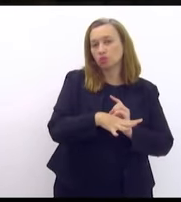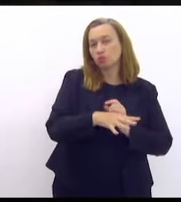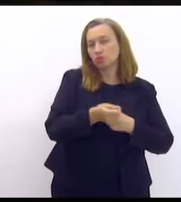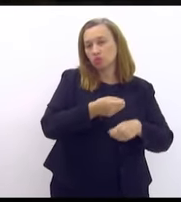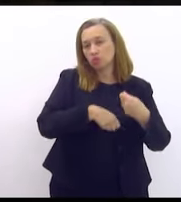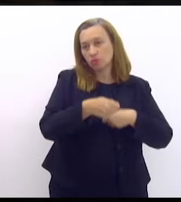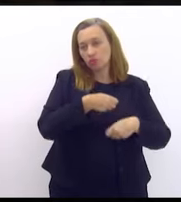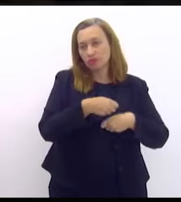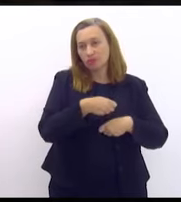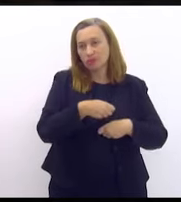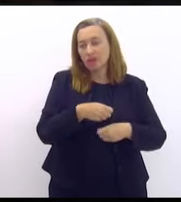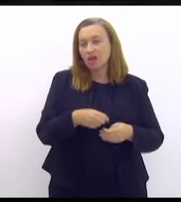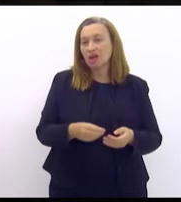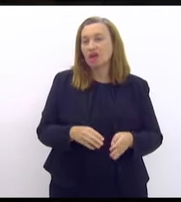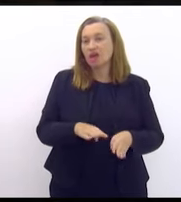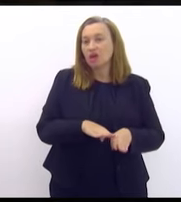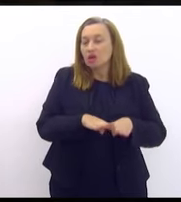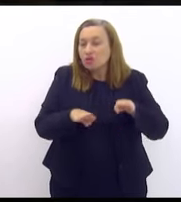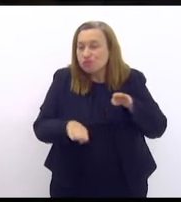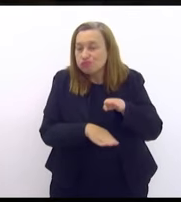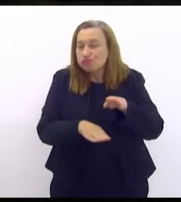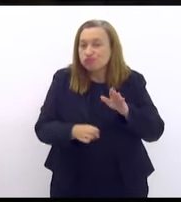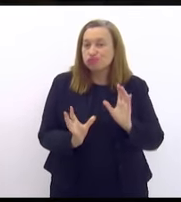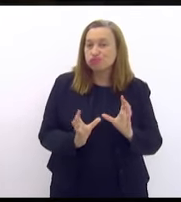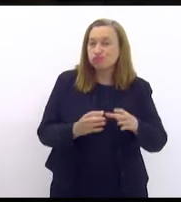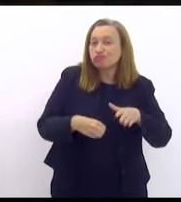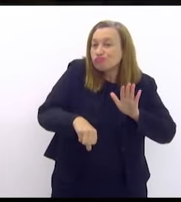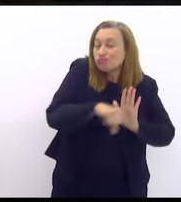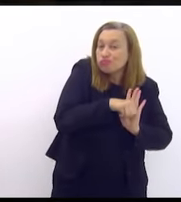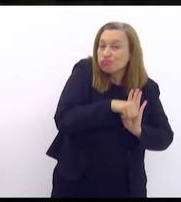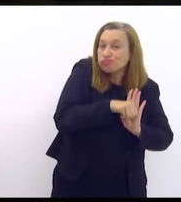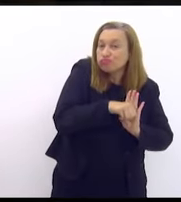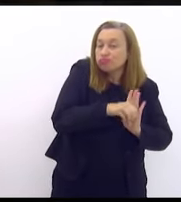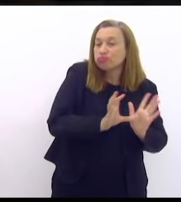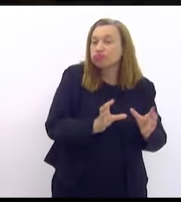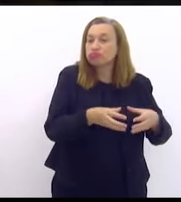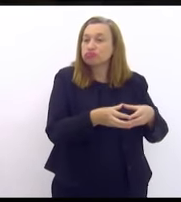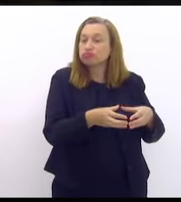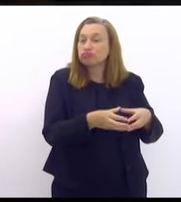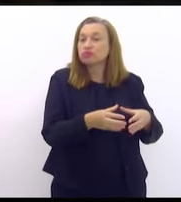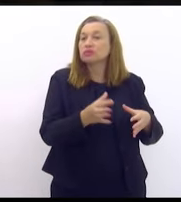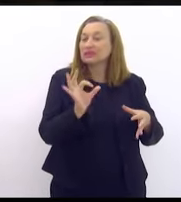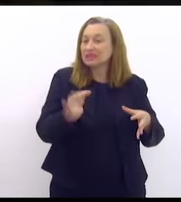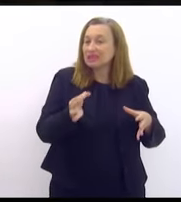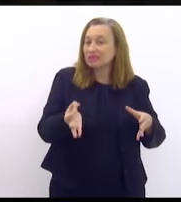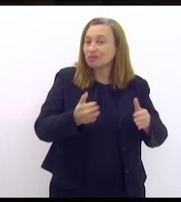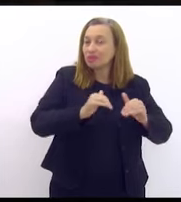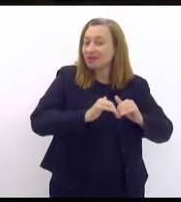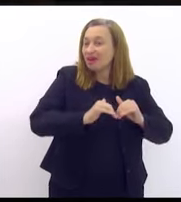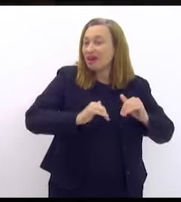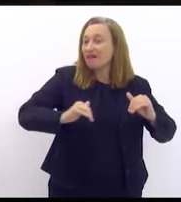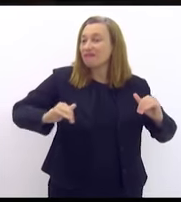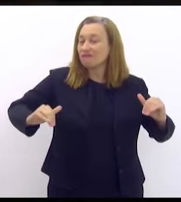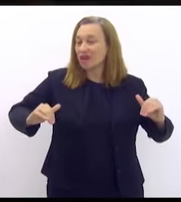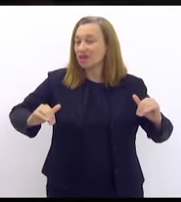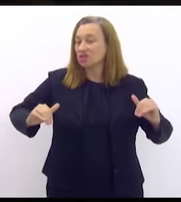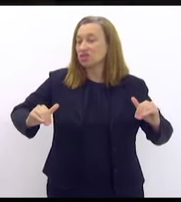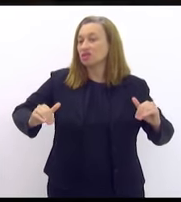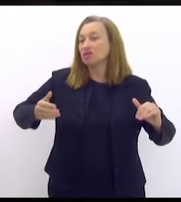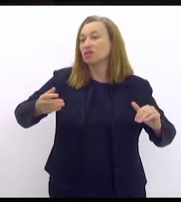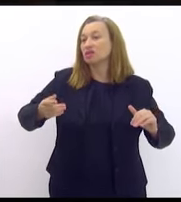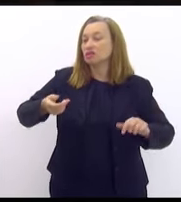A instabilidade e a criminalidade, evidentemente, que afastam os